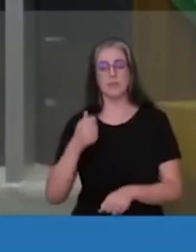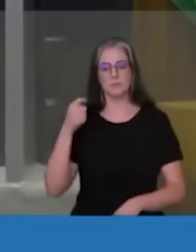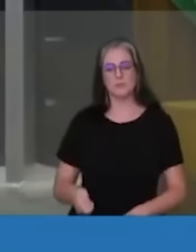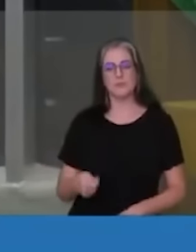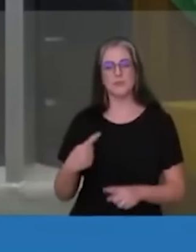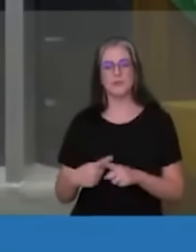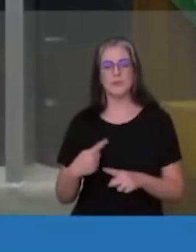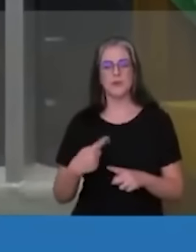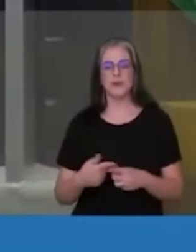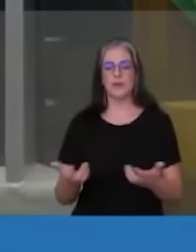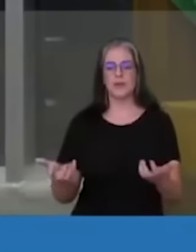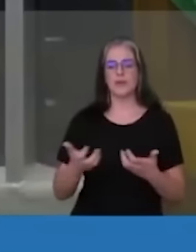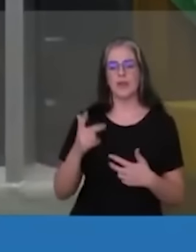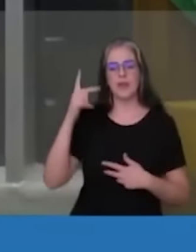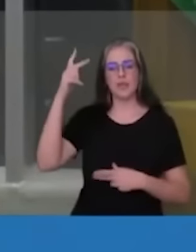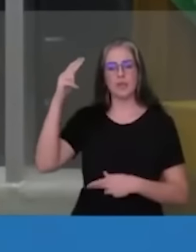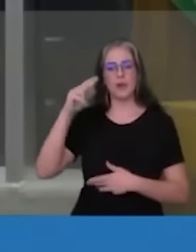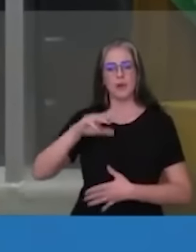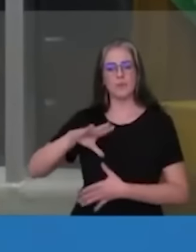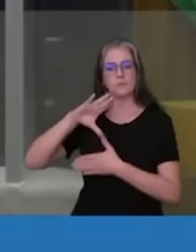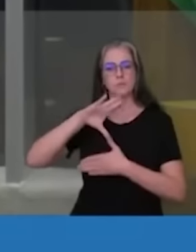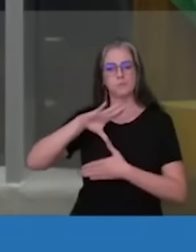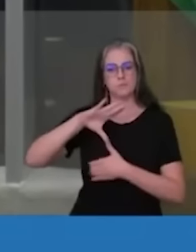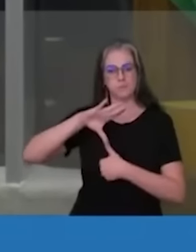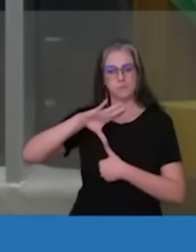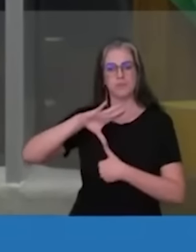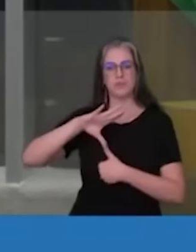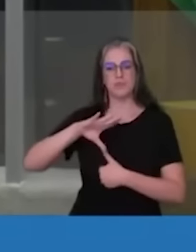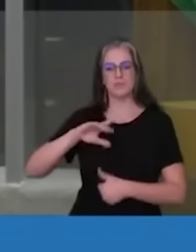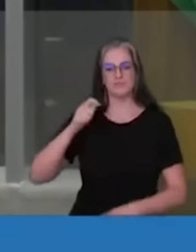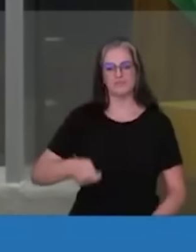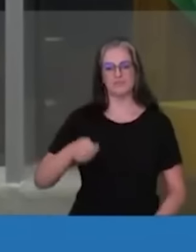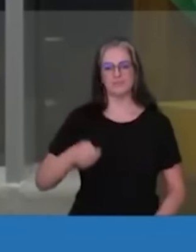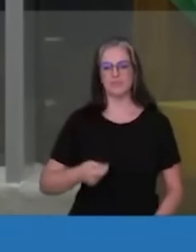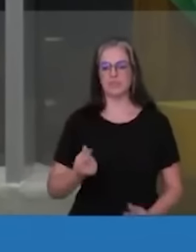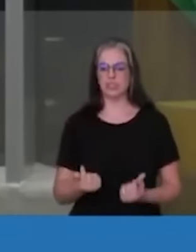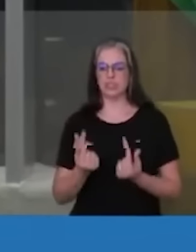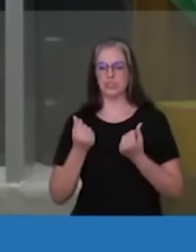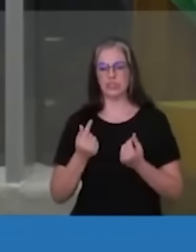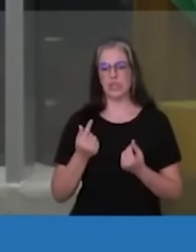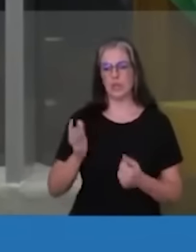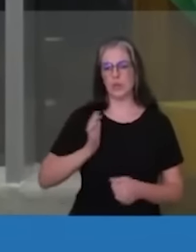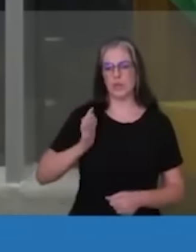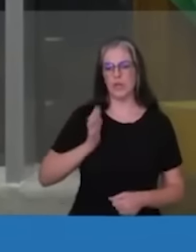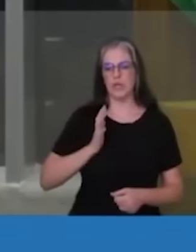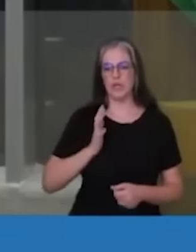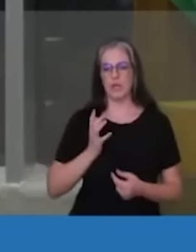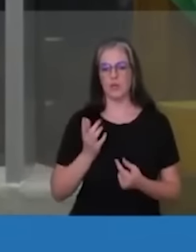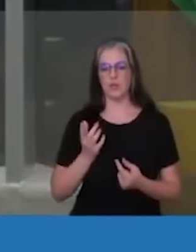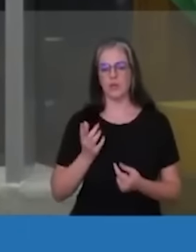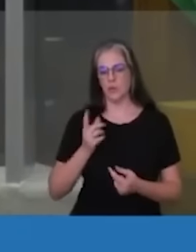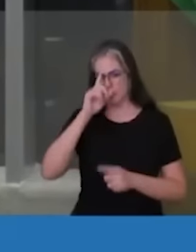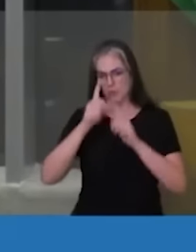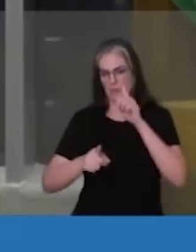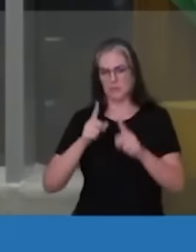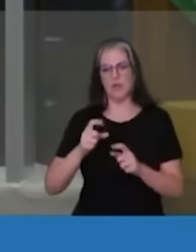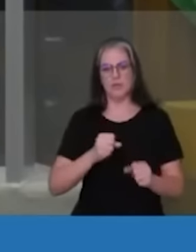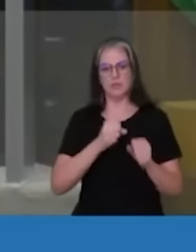imperialismo norte--americano uma agenda da concentração de renda uma agenda da pobreza uma agenda de concentração de